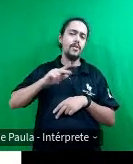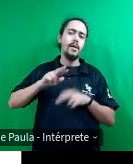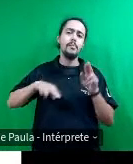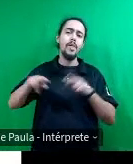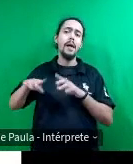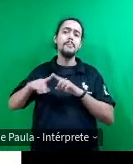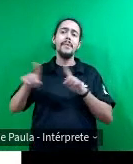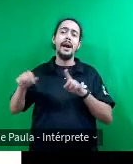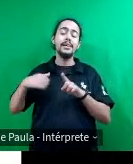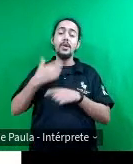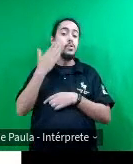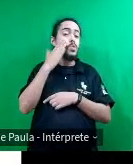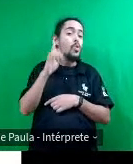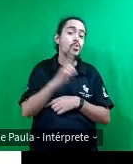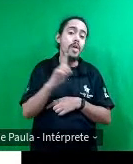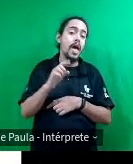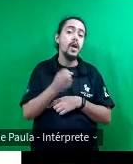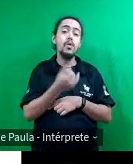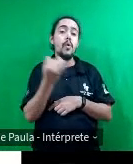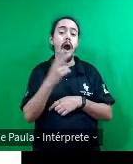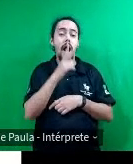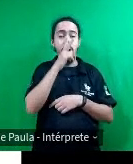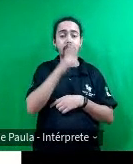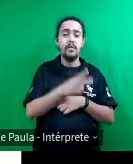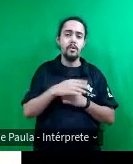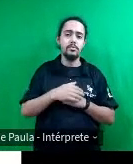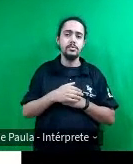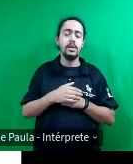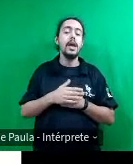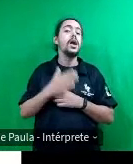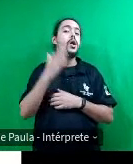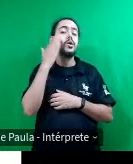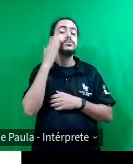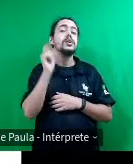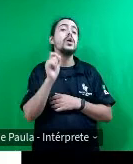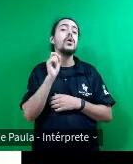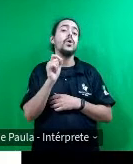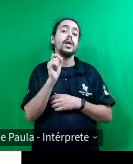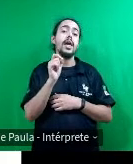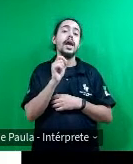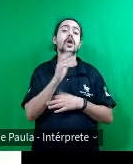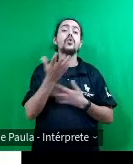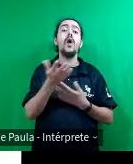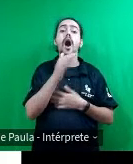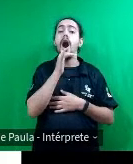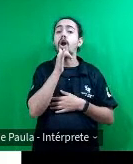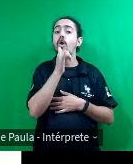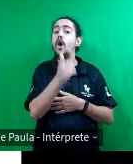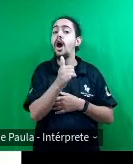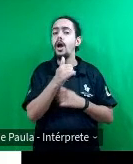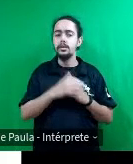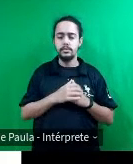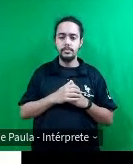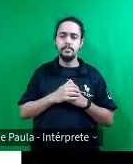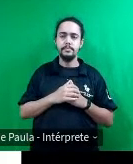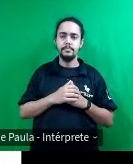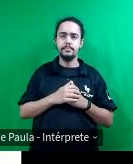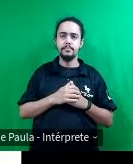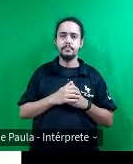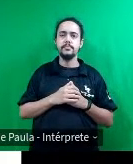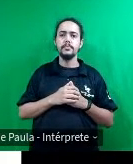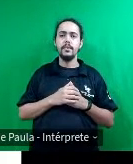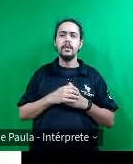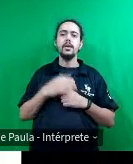a fonte de tensão, eu sei a corrente que está chegando. Então, nesse circuito aqui, depois nós vamos ver, isso aqui equivale a dizer que